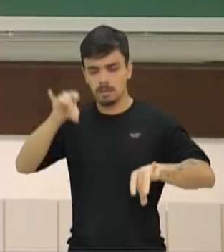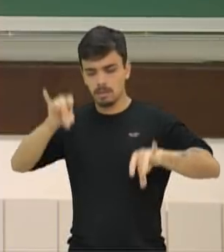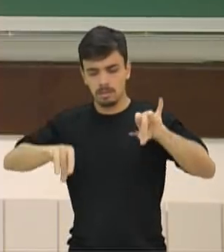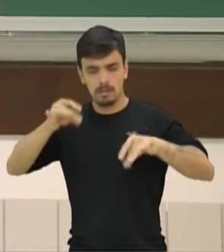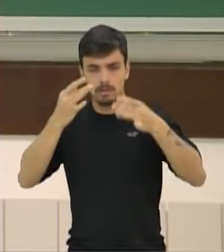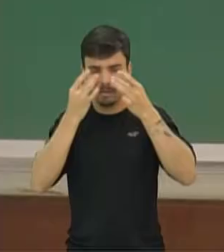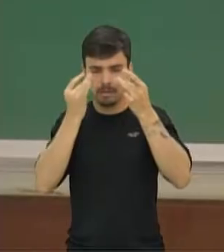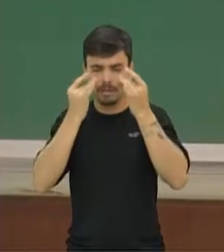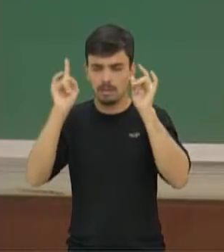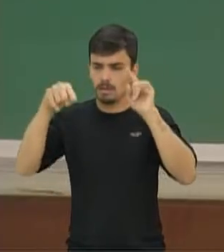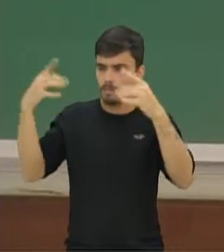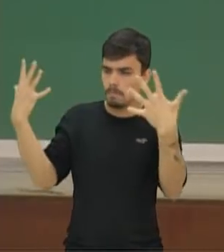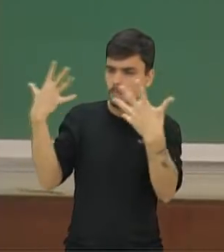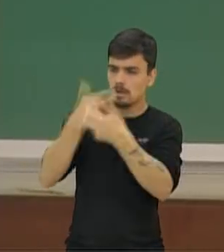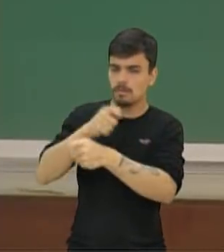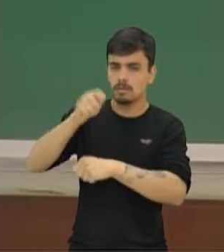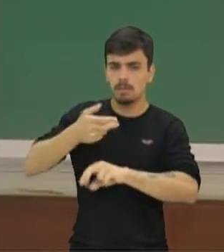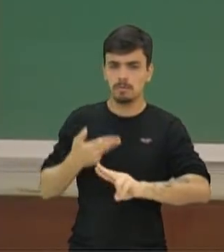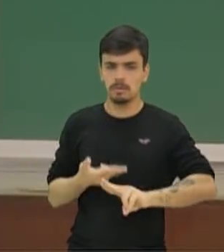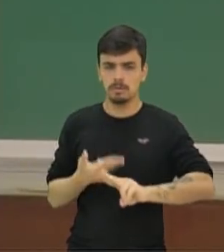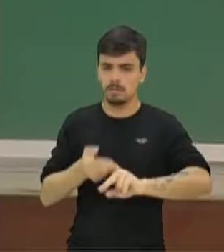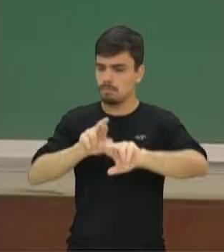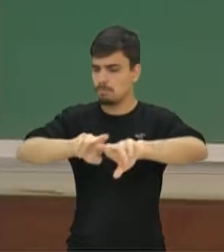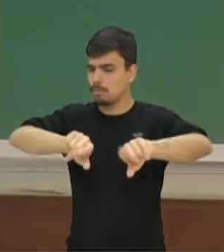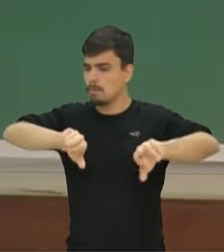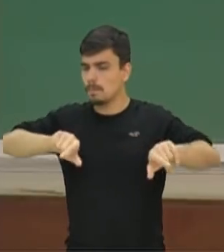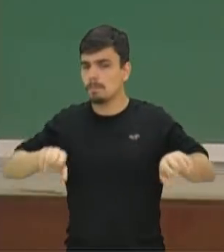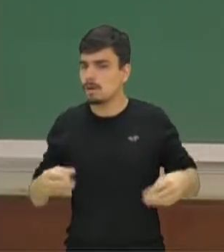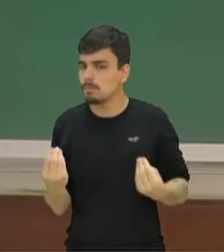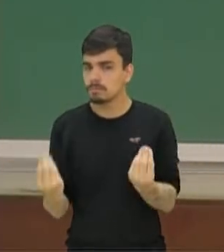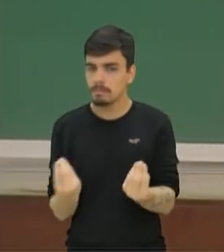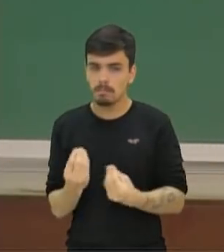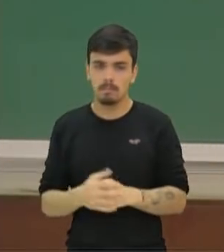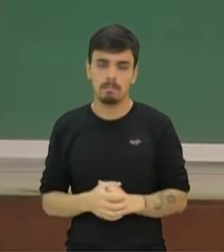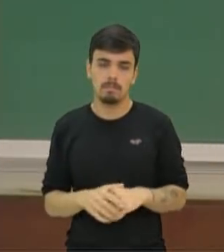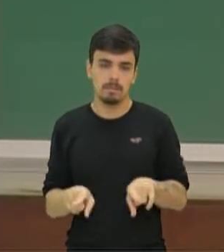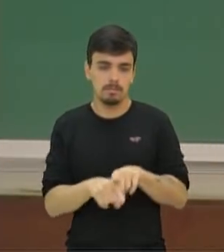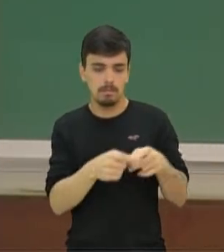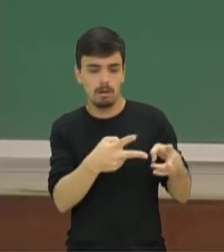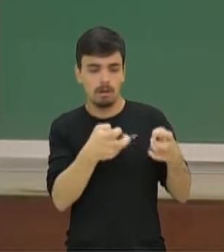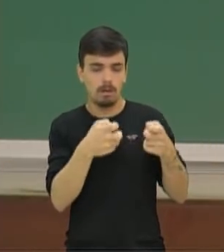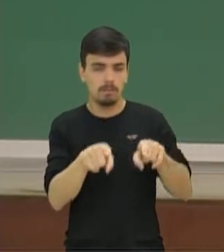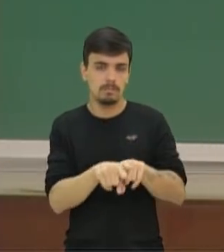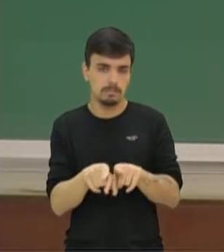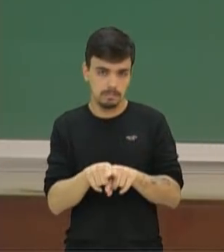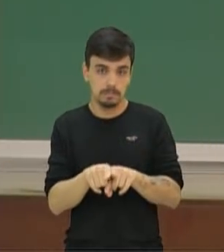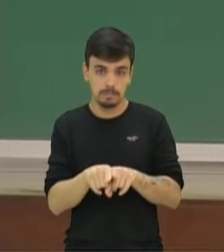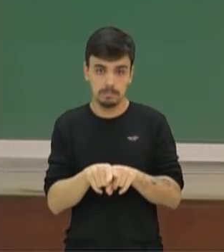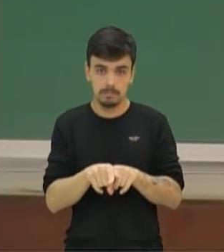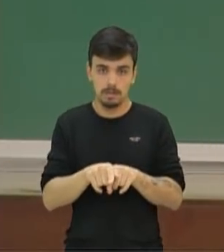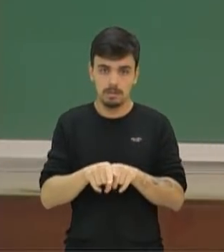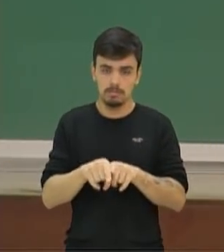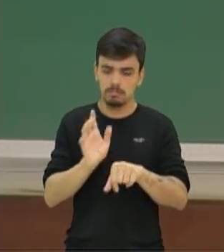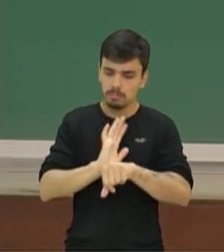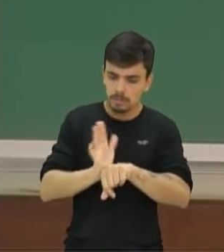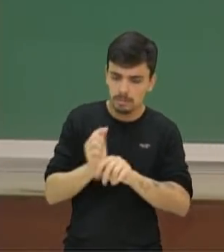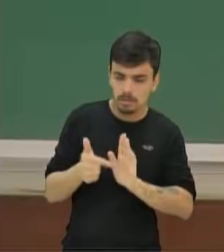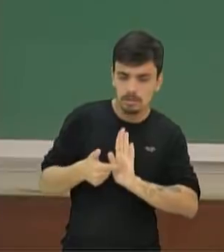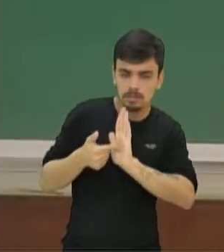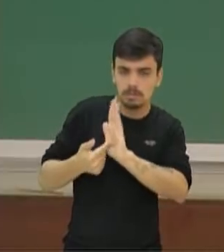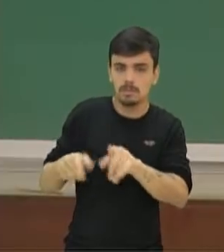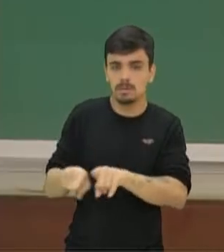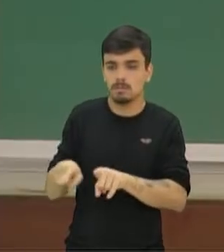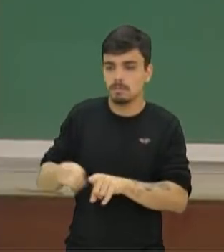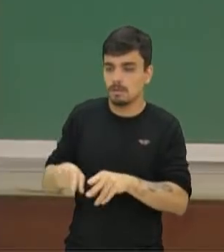muito maravilhoso, né? Ele pode ser usado para diversas coisas, né? Para a gente apreciar uma apresentação, mas também